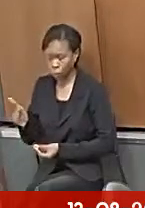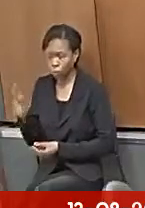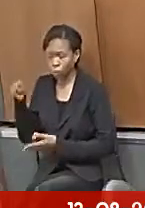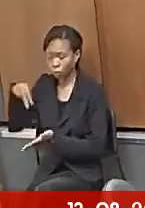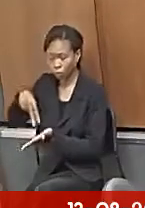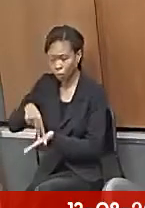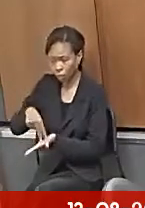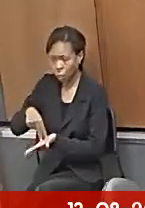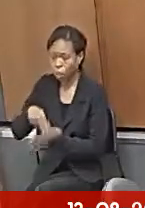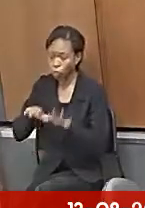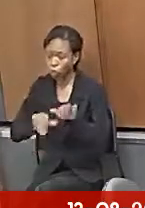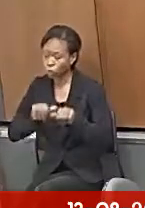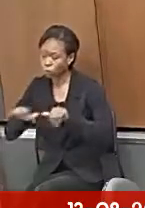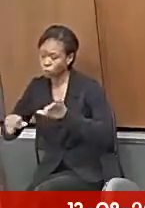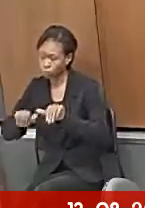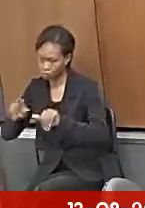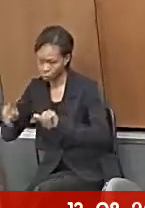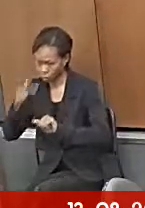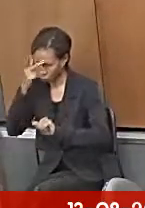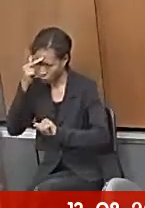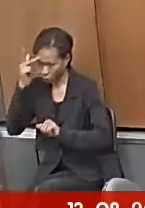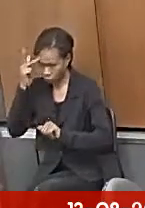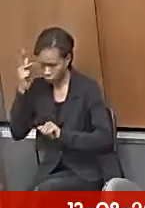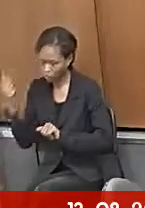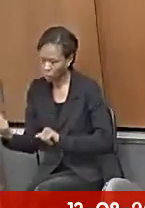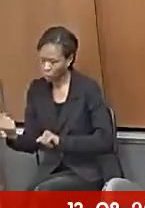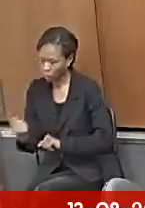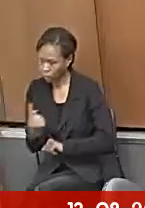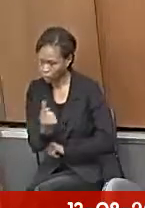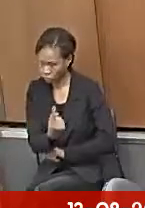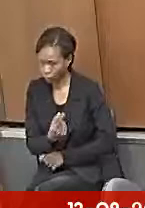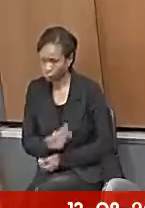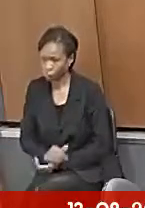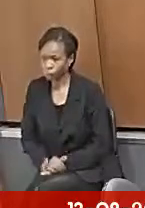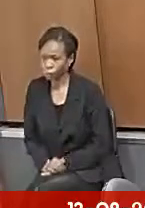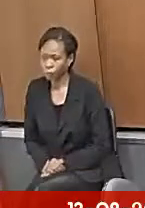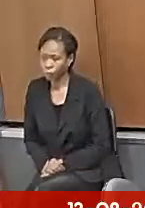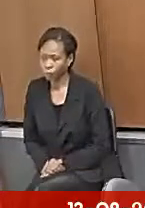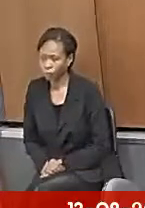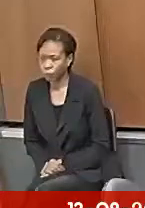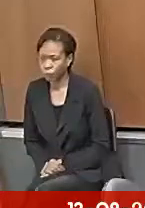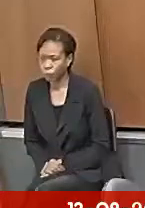eu vou chamar aqui o show fazendo entrega os outros dois acompanhou a ok